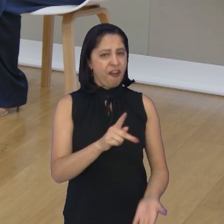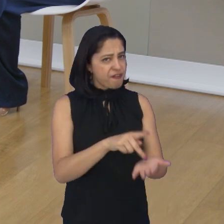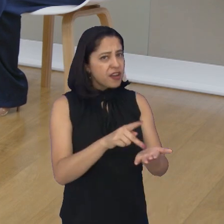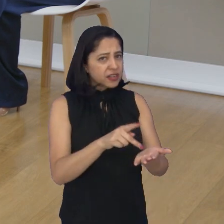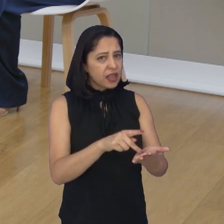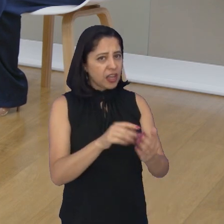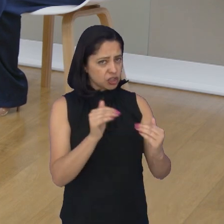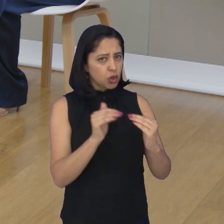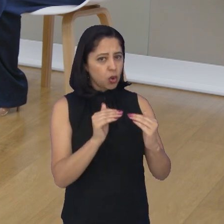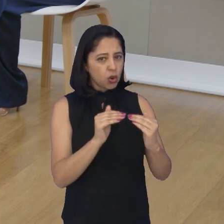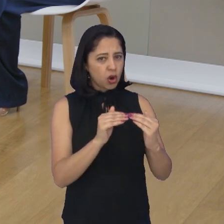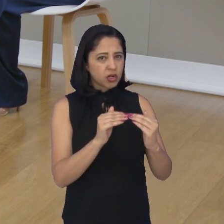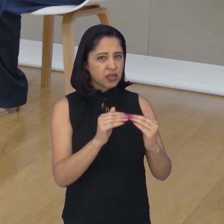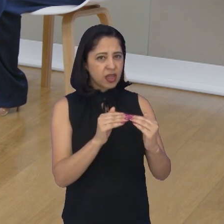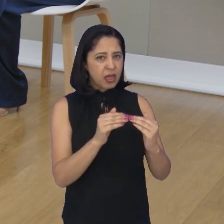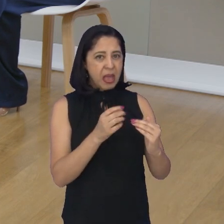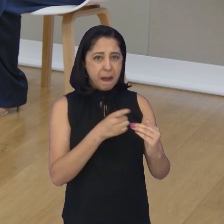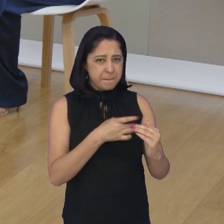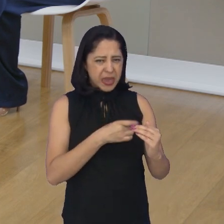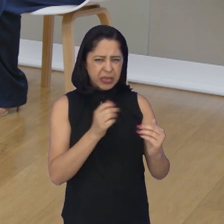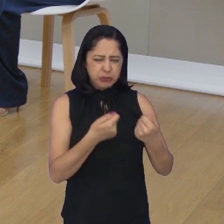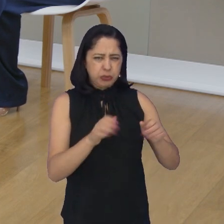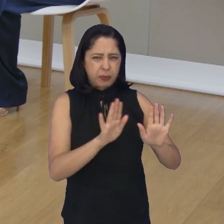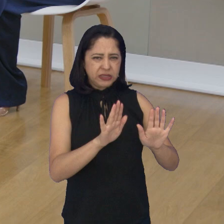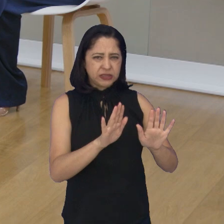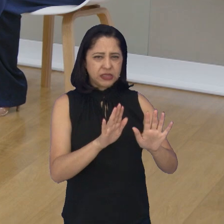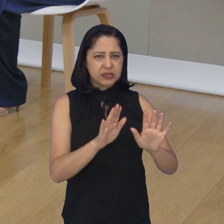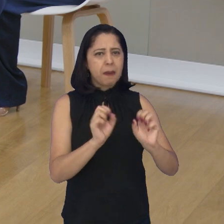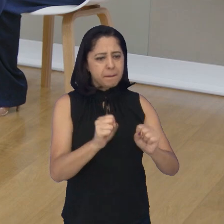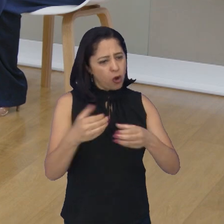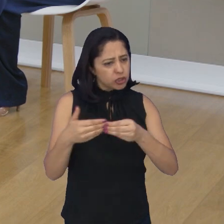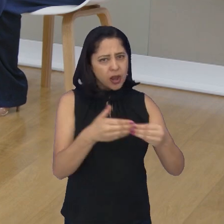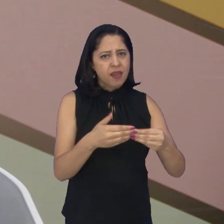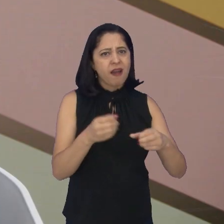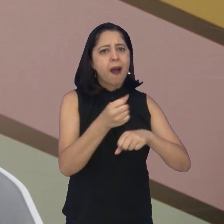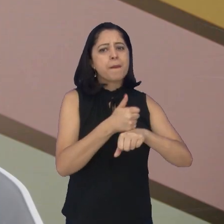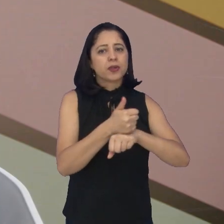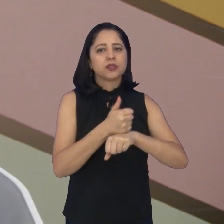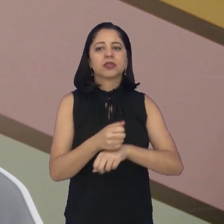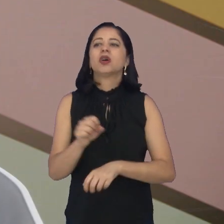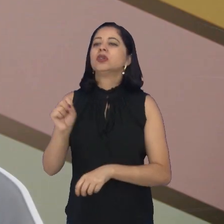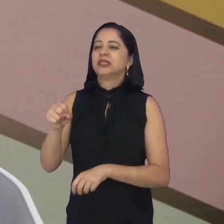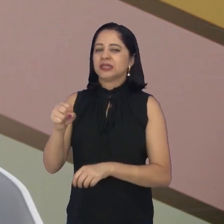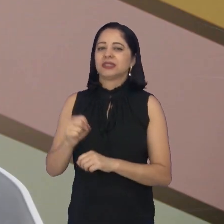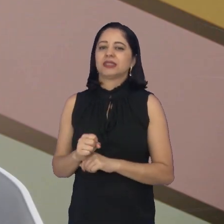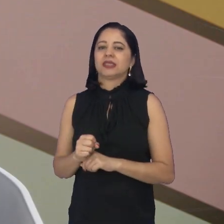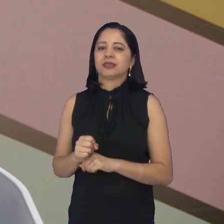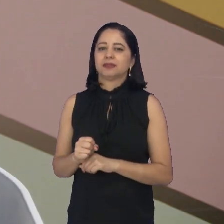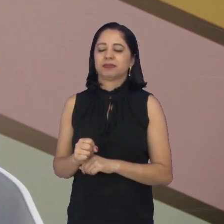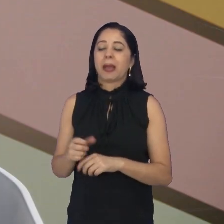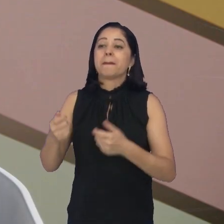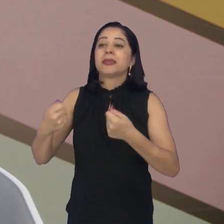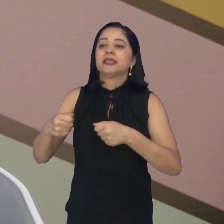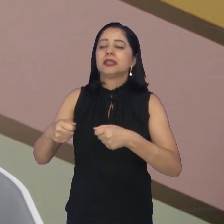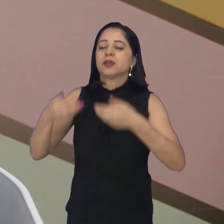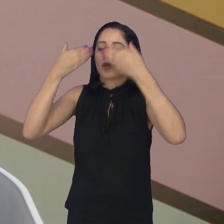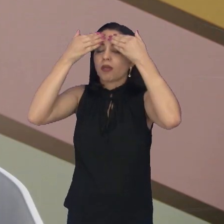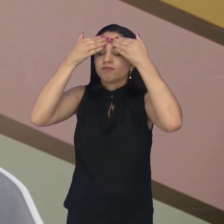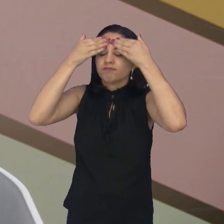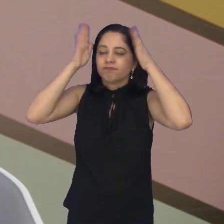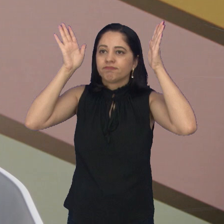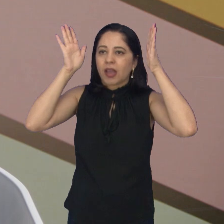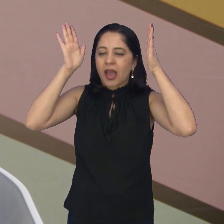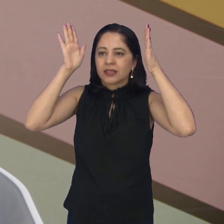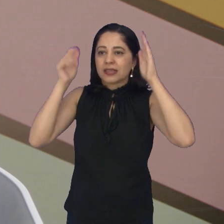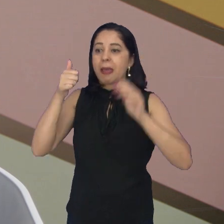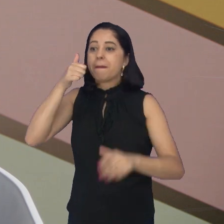Nada de medo. Precisou? Pede ajuda? Procura um profissional? Sim, a gente tem que desmistificar que ser